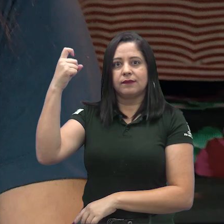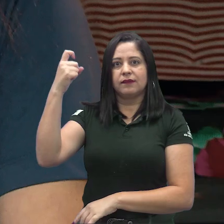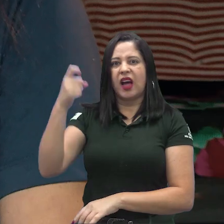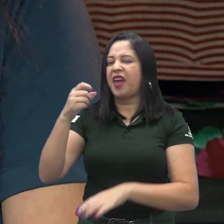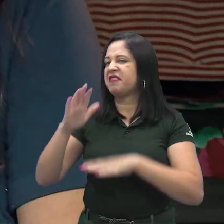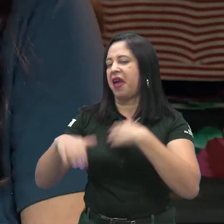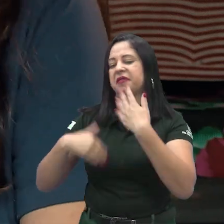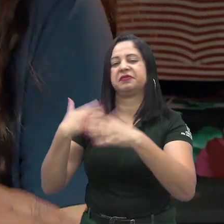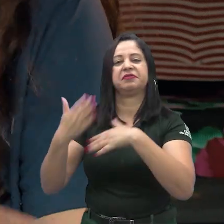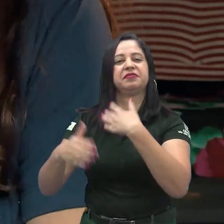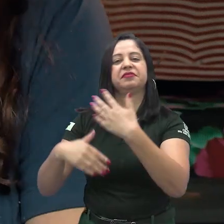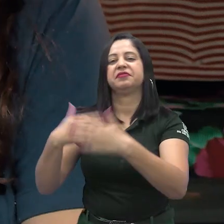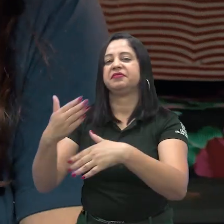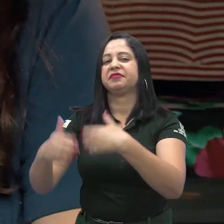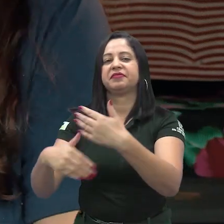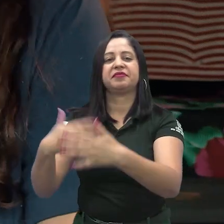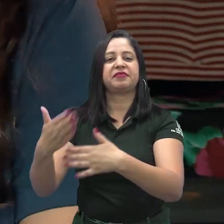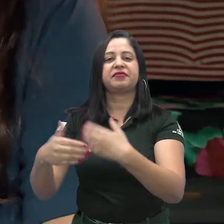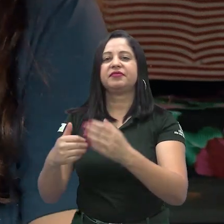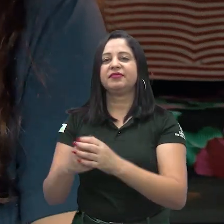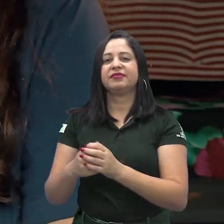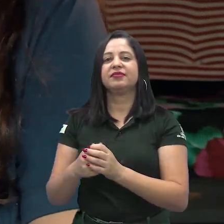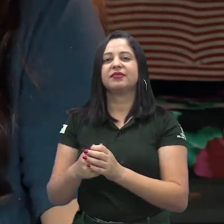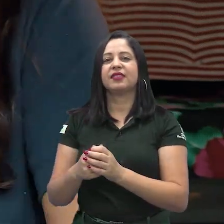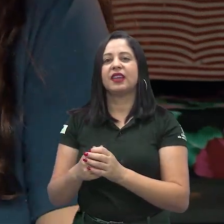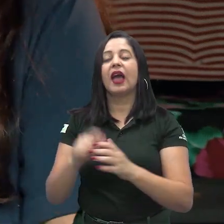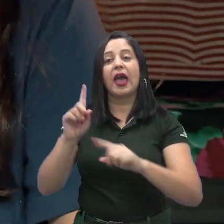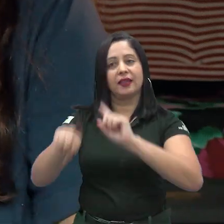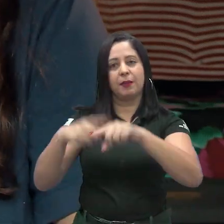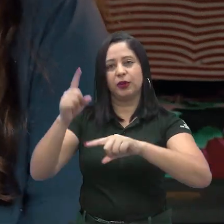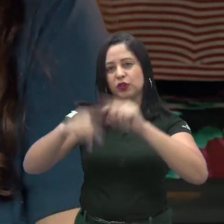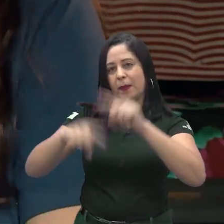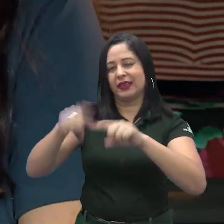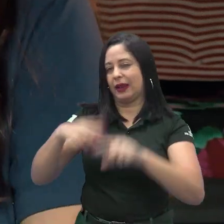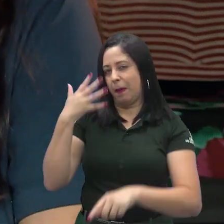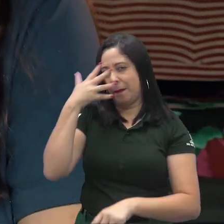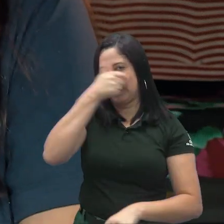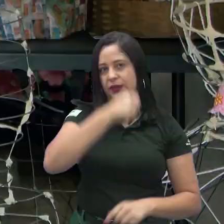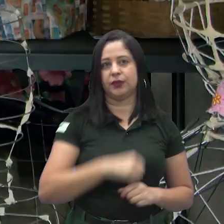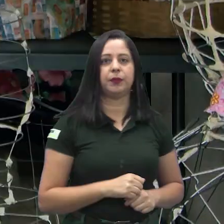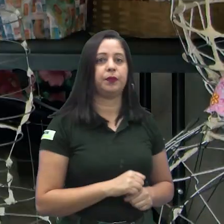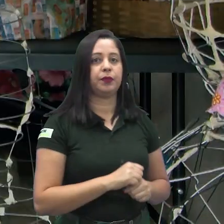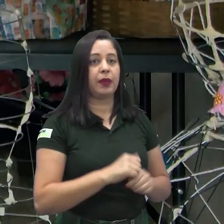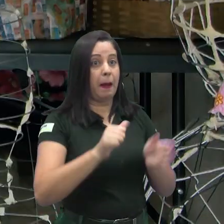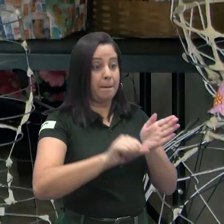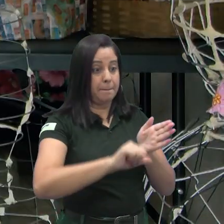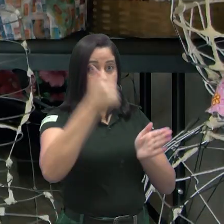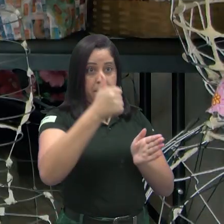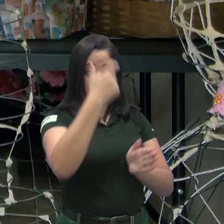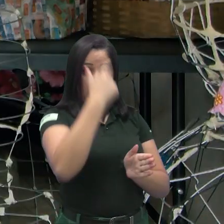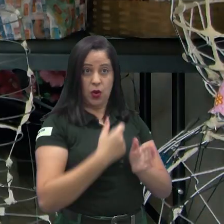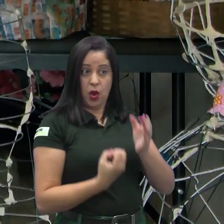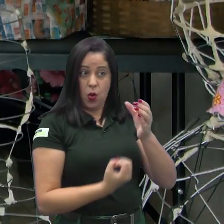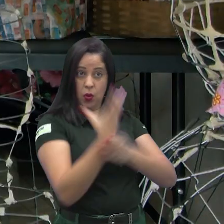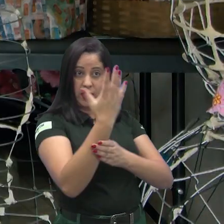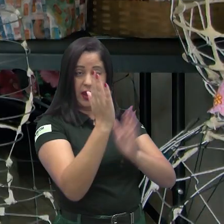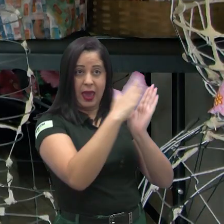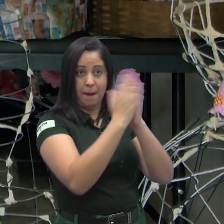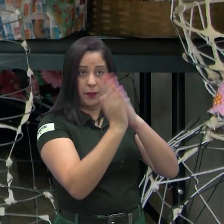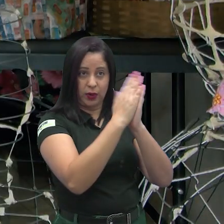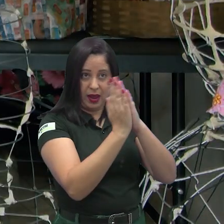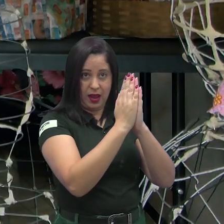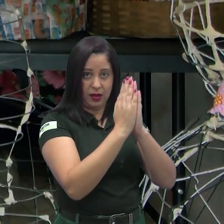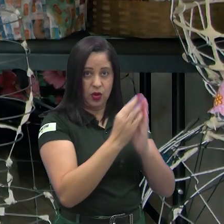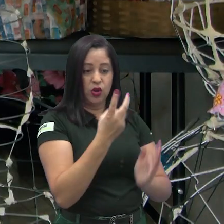outra. Aí vai no que vai pela intuição e a gente chega num produto final bonito. A primeira vez que eu fiz um bonecão foi no